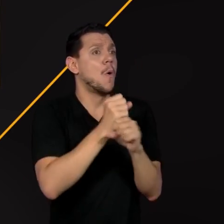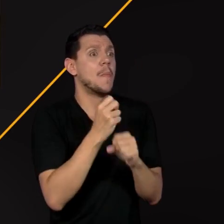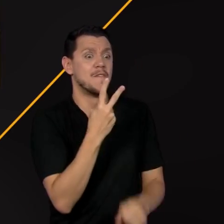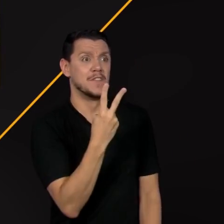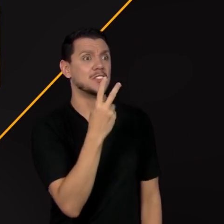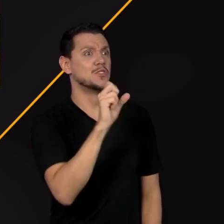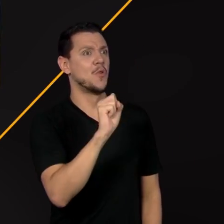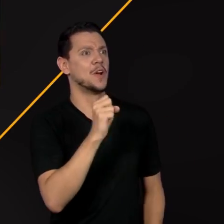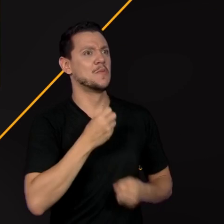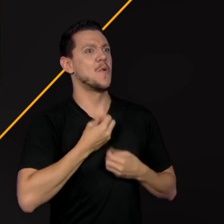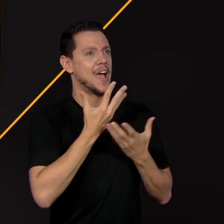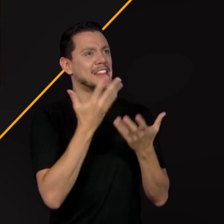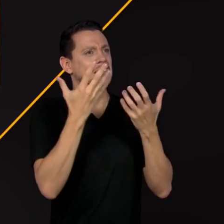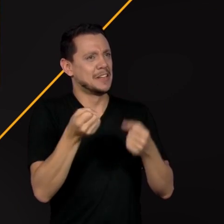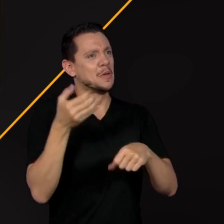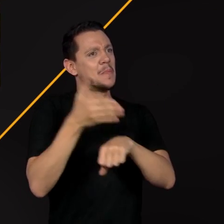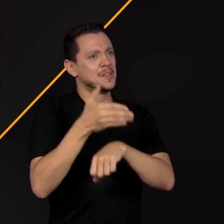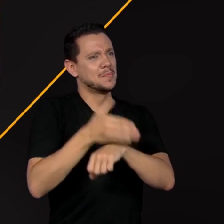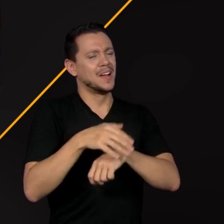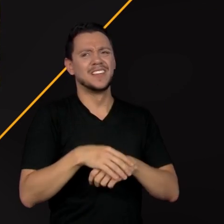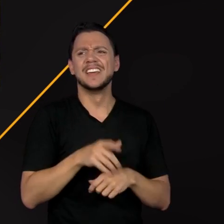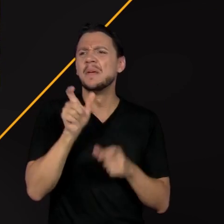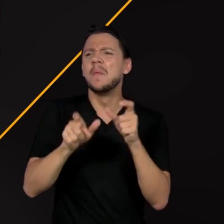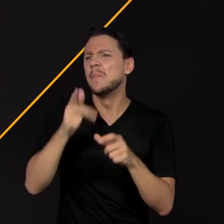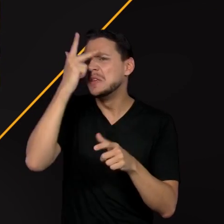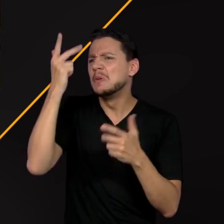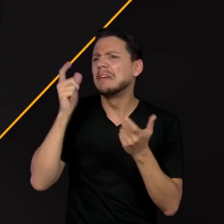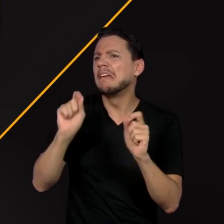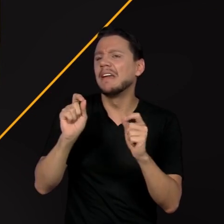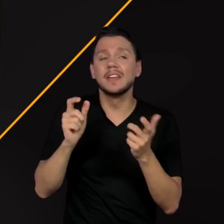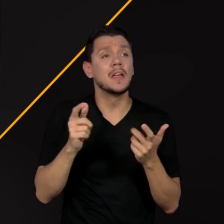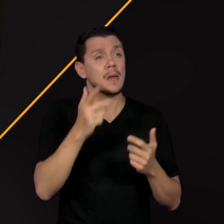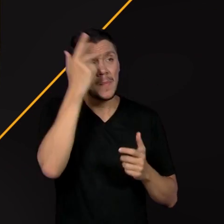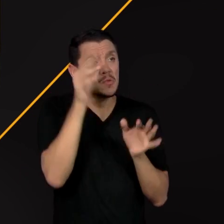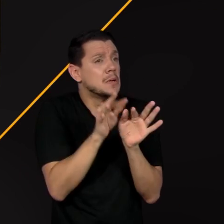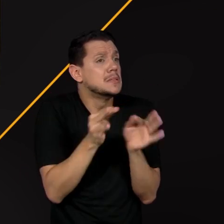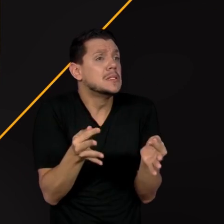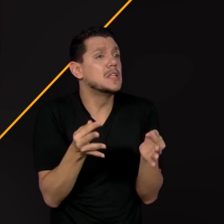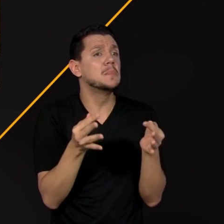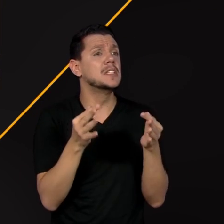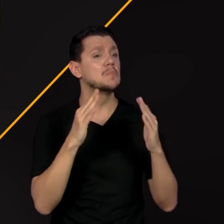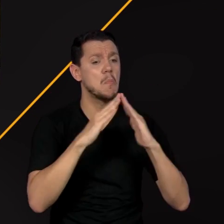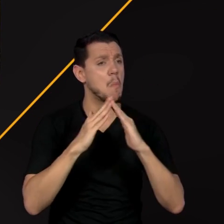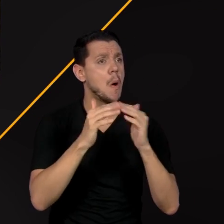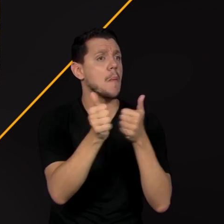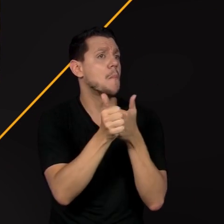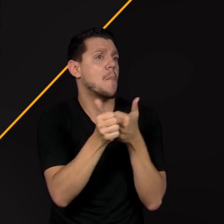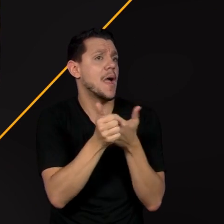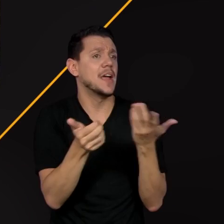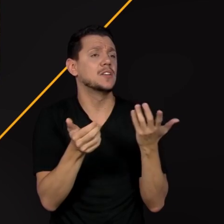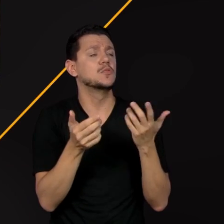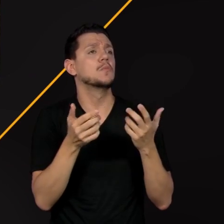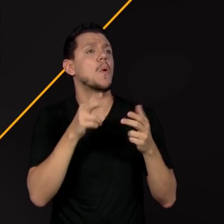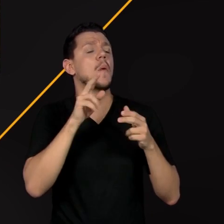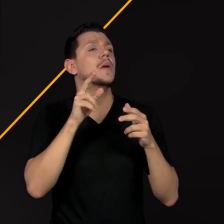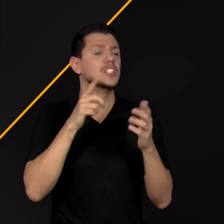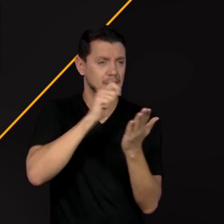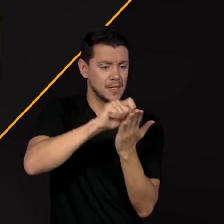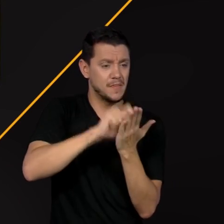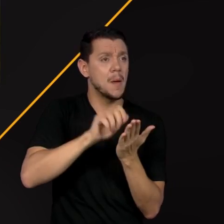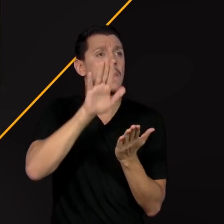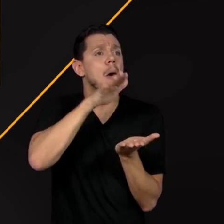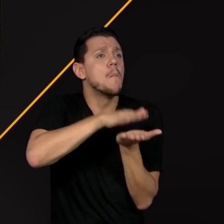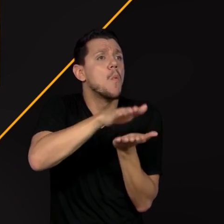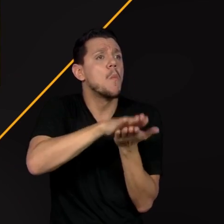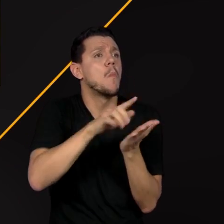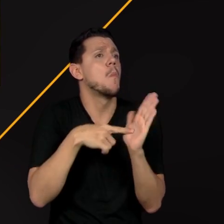perfil desse pessoal? Era gente da comunidade, gente simples, que escrevia, que nunca tinha publicado.